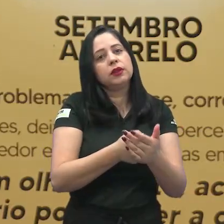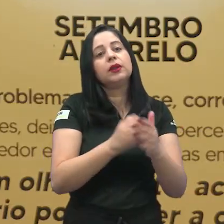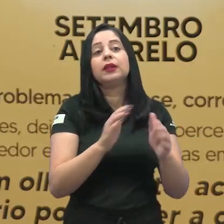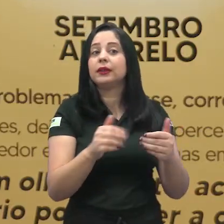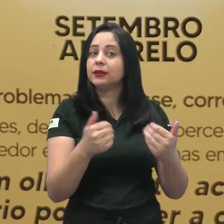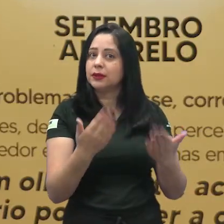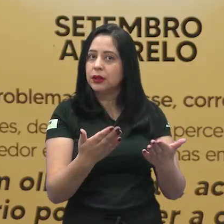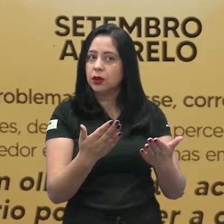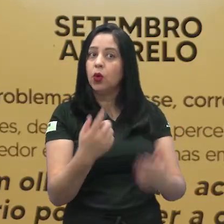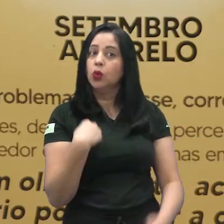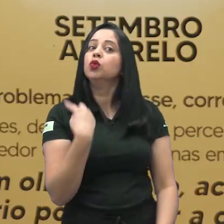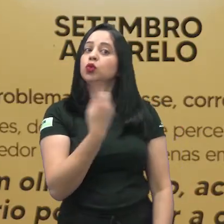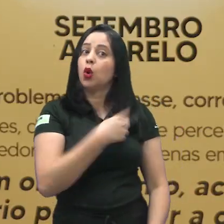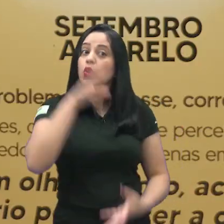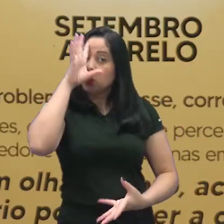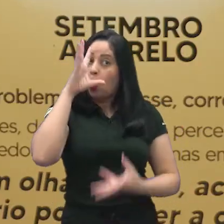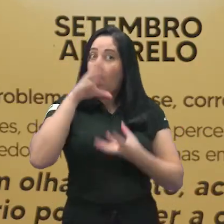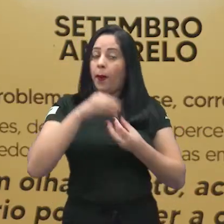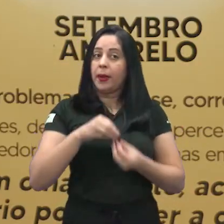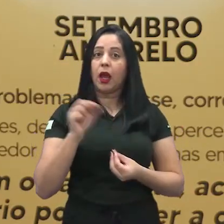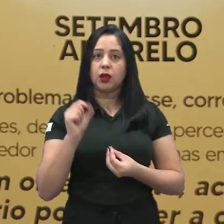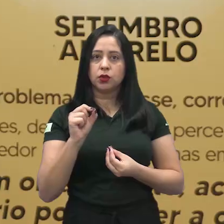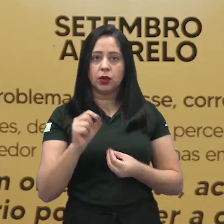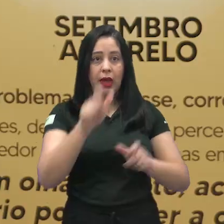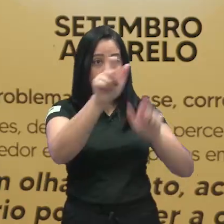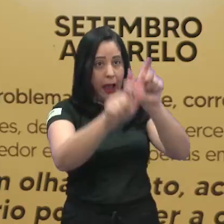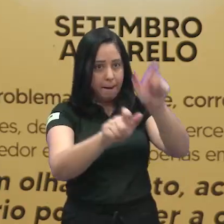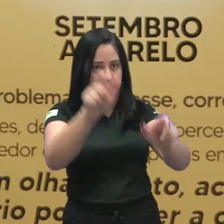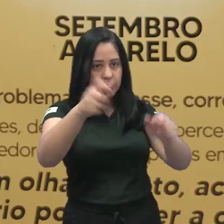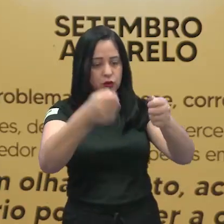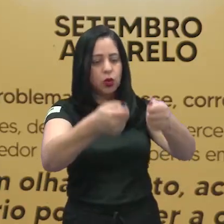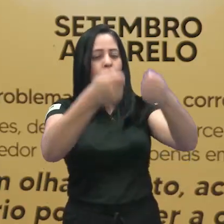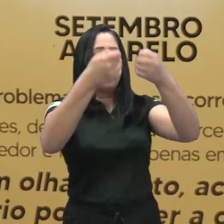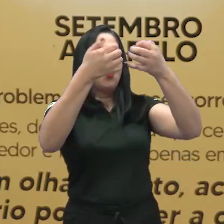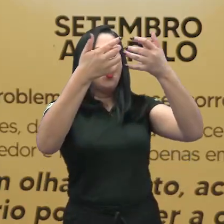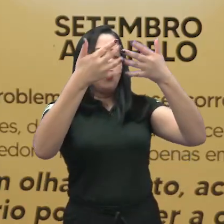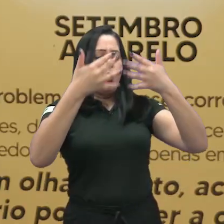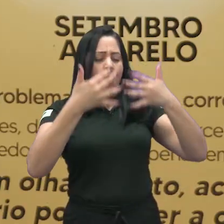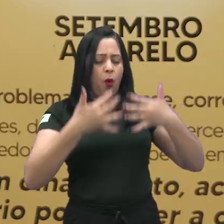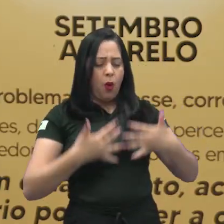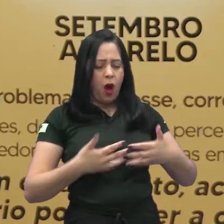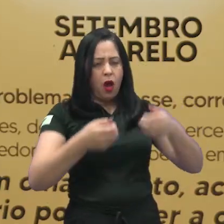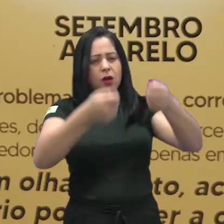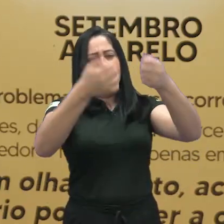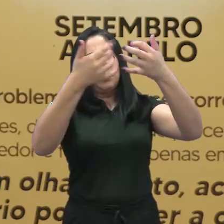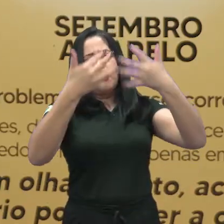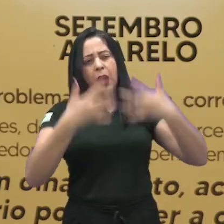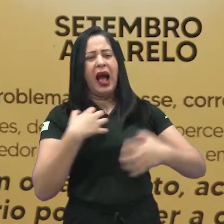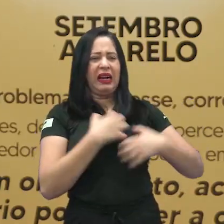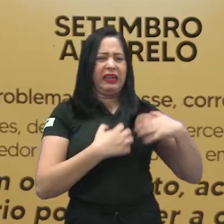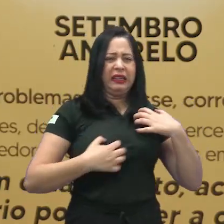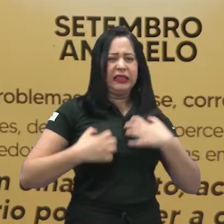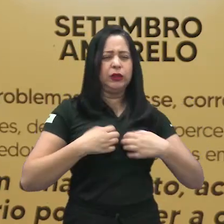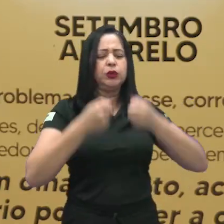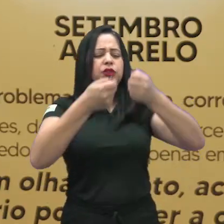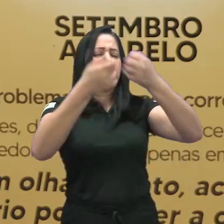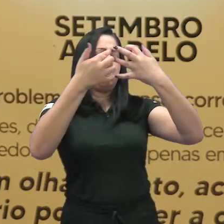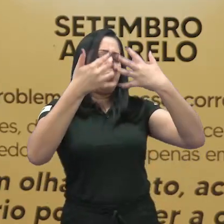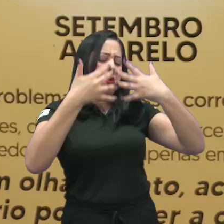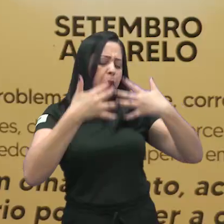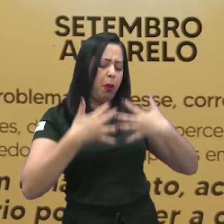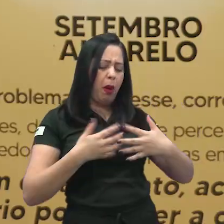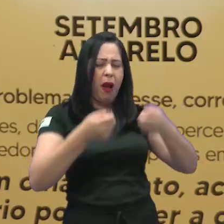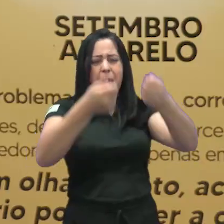Então a gente entende que a pessoa, depois de esvaziar a sua angústia, de se sentir